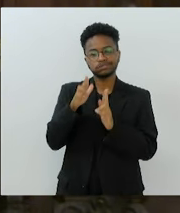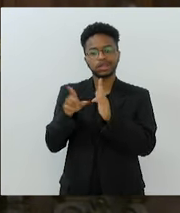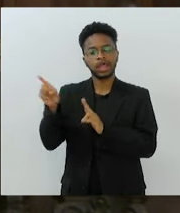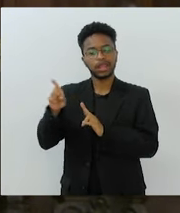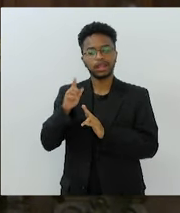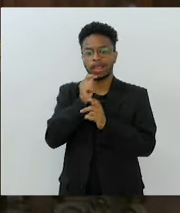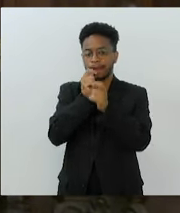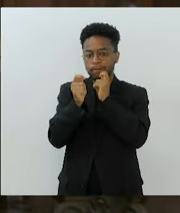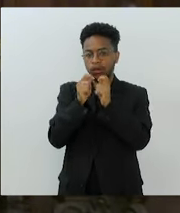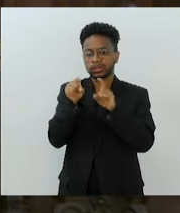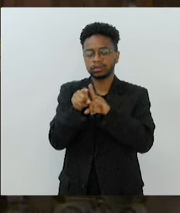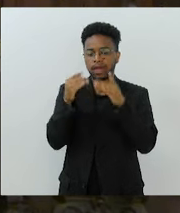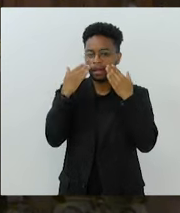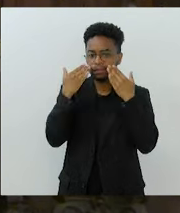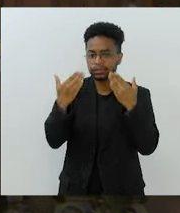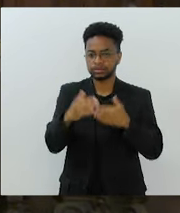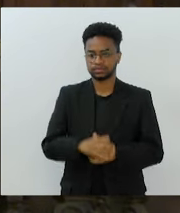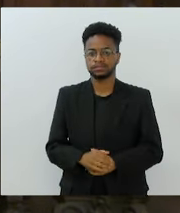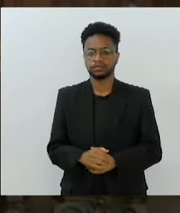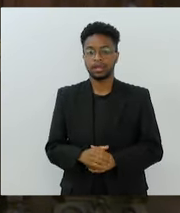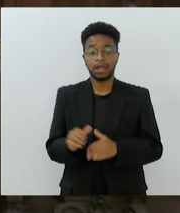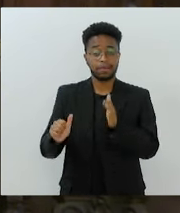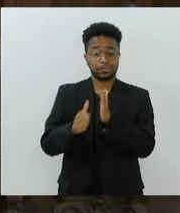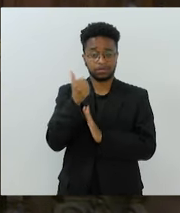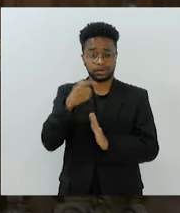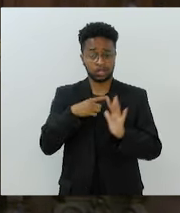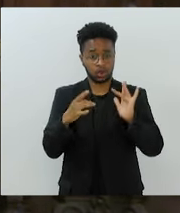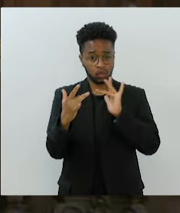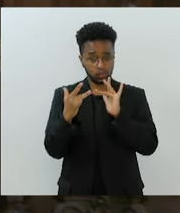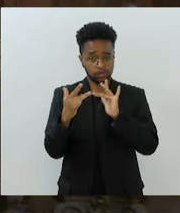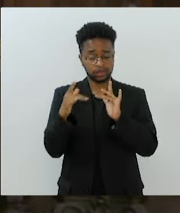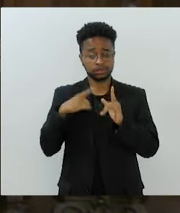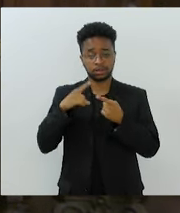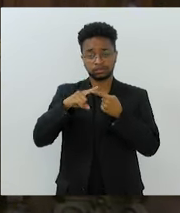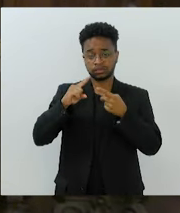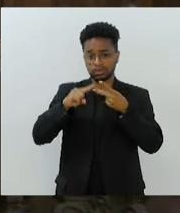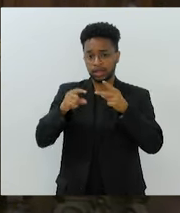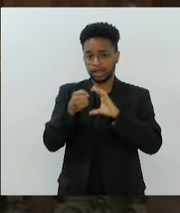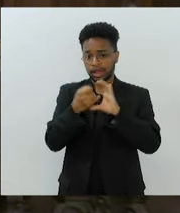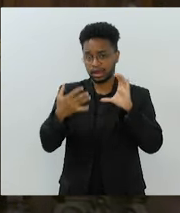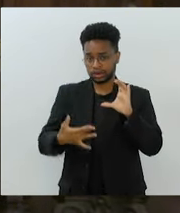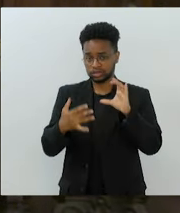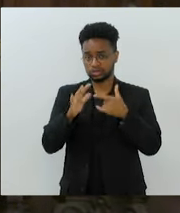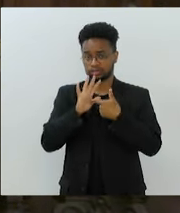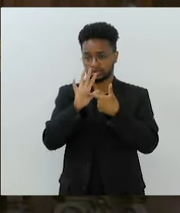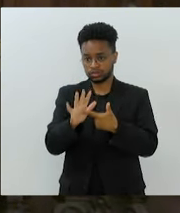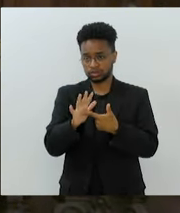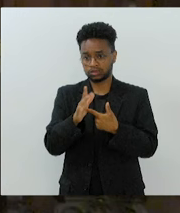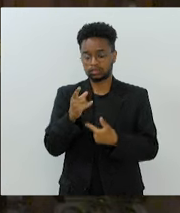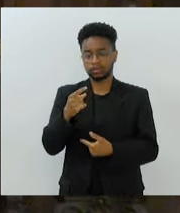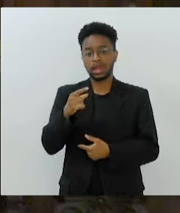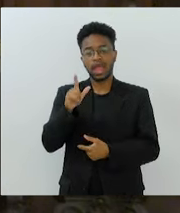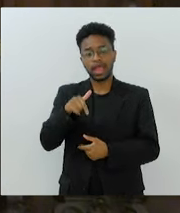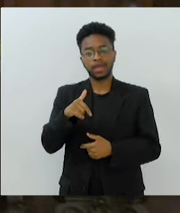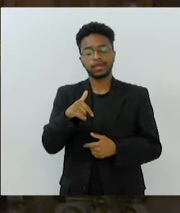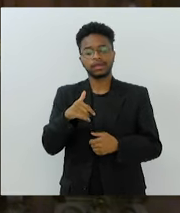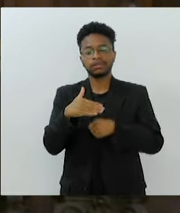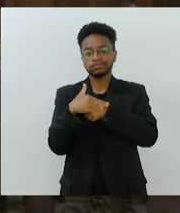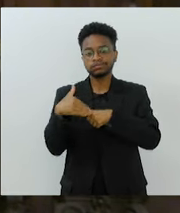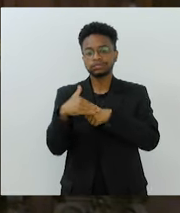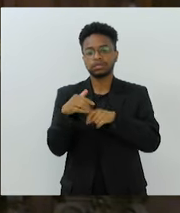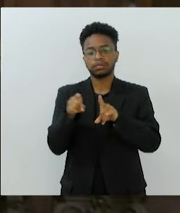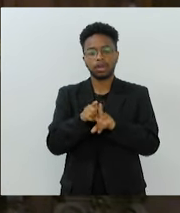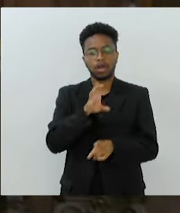eventual. Desde o primeiro contato, duas características se impuseram: a gentileza e a paixão pela